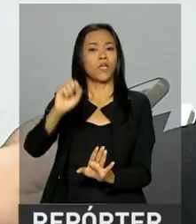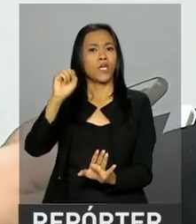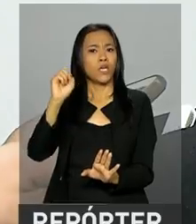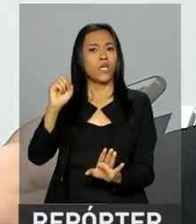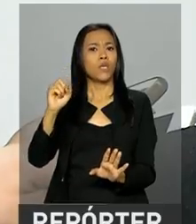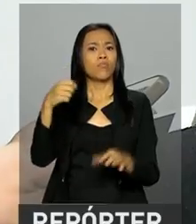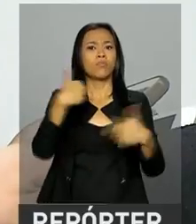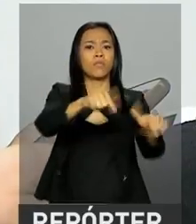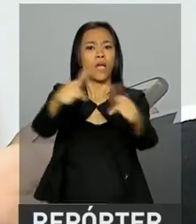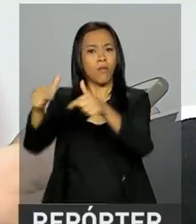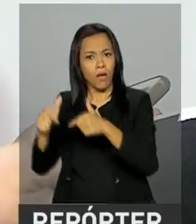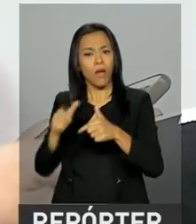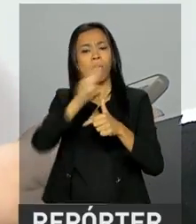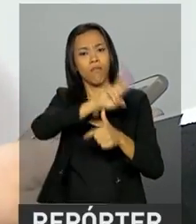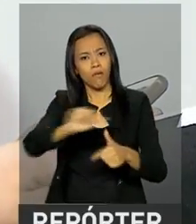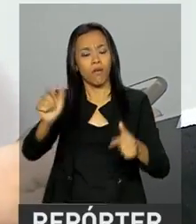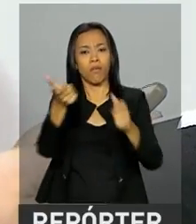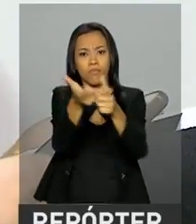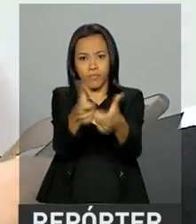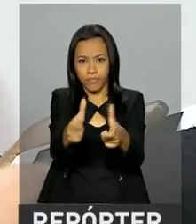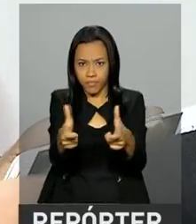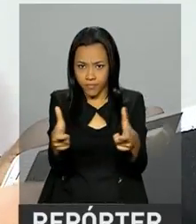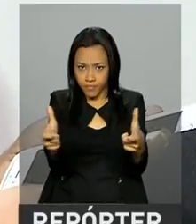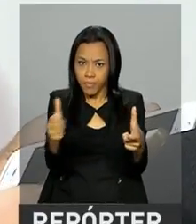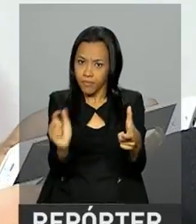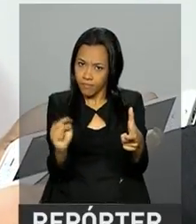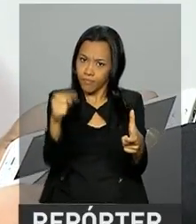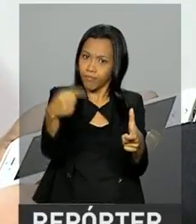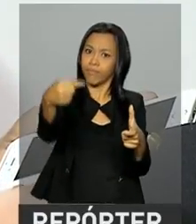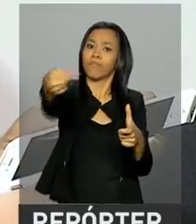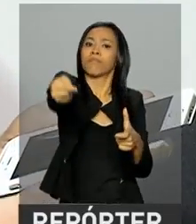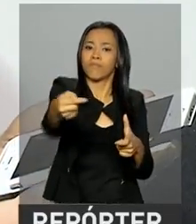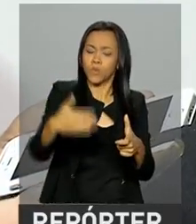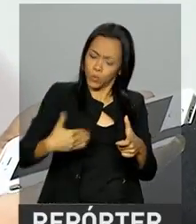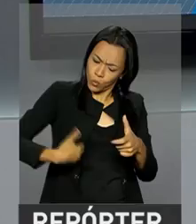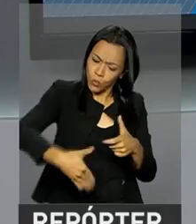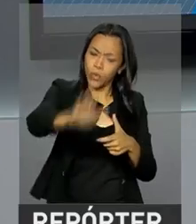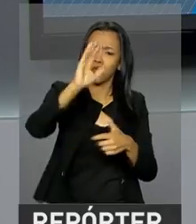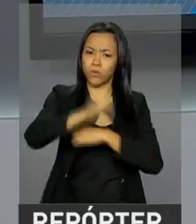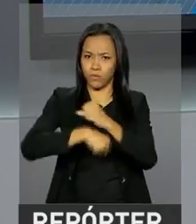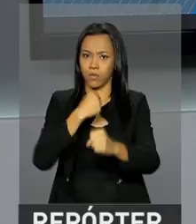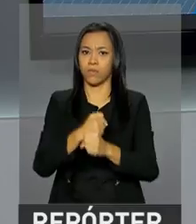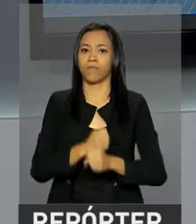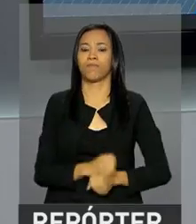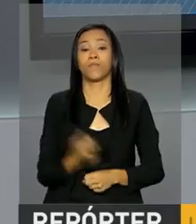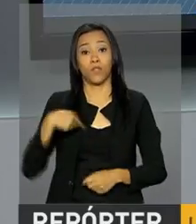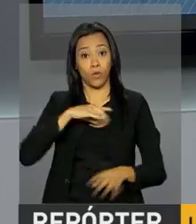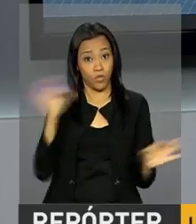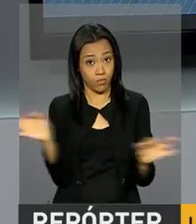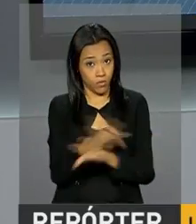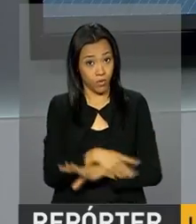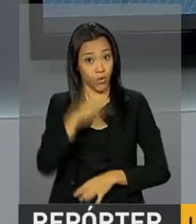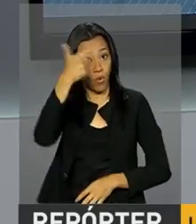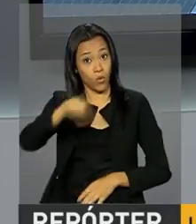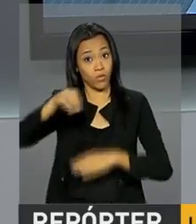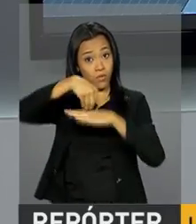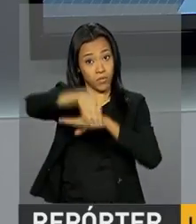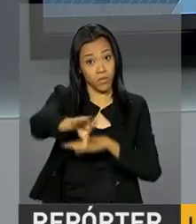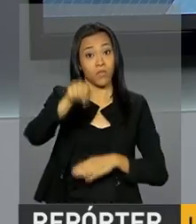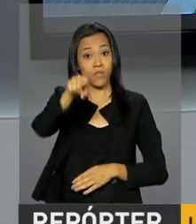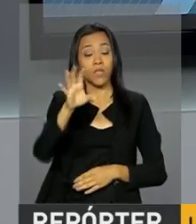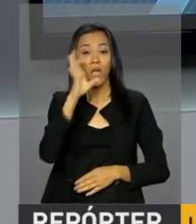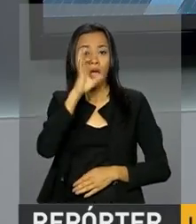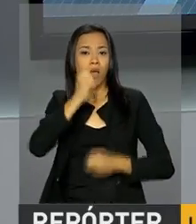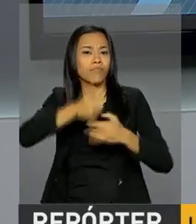vai voltar a crescer mais tarde, durante o correr do ano. A gente fica por aqui. Outras notícias